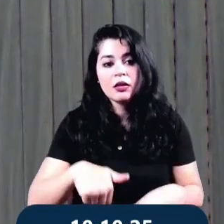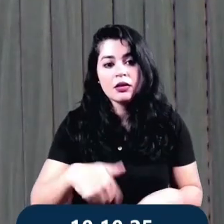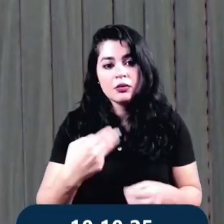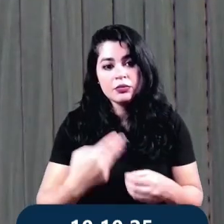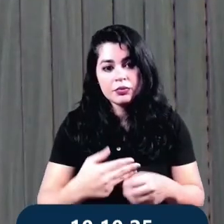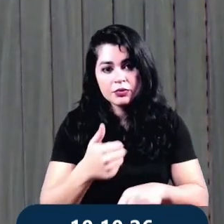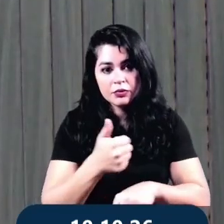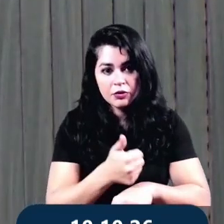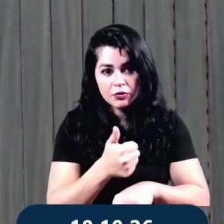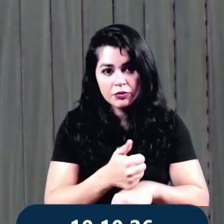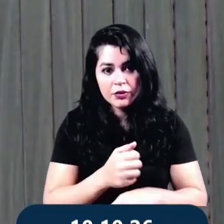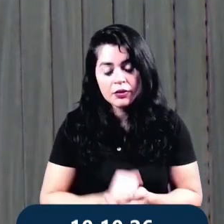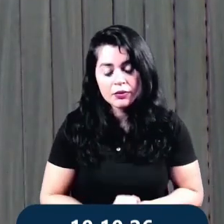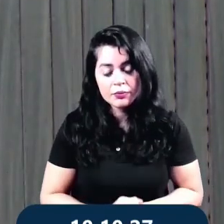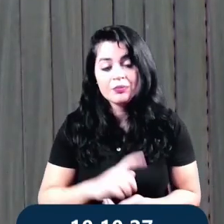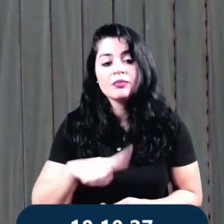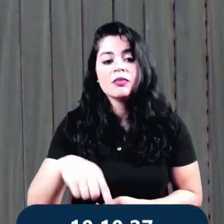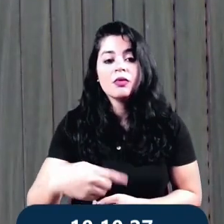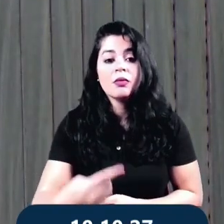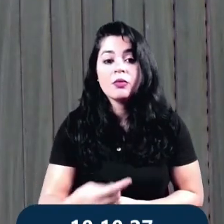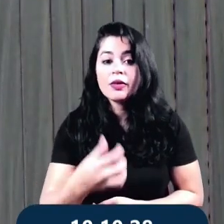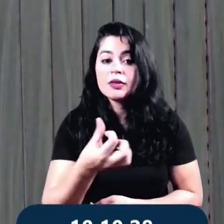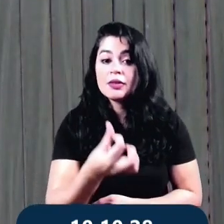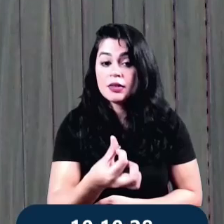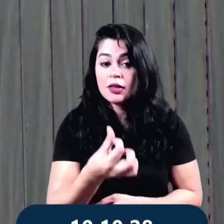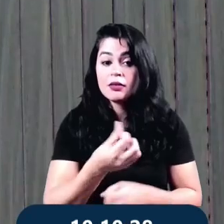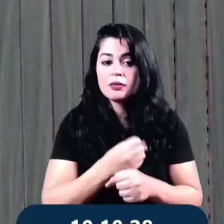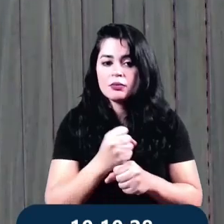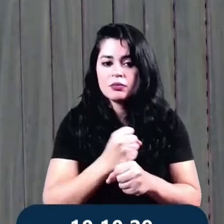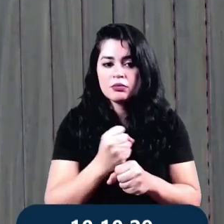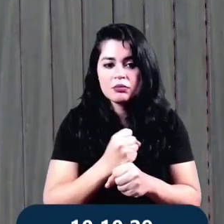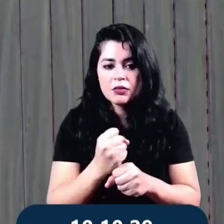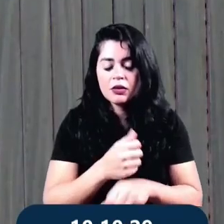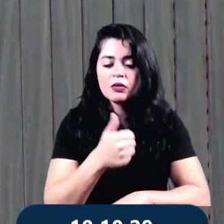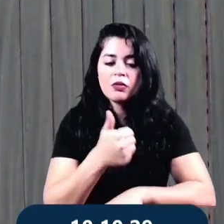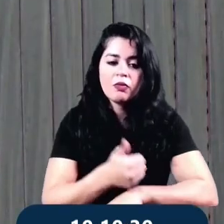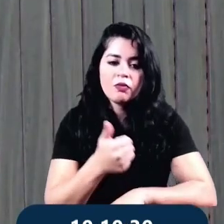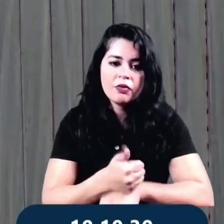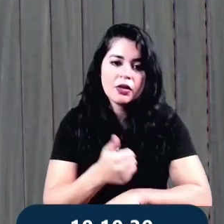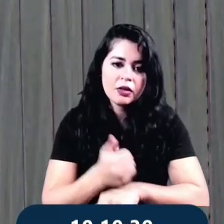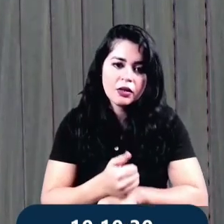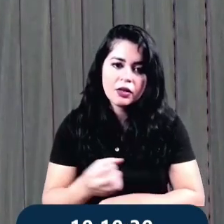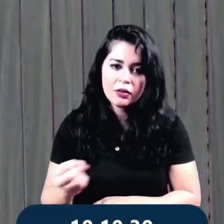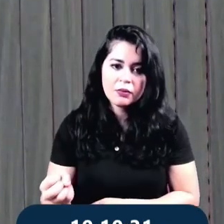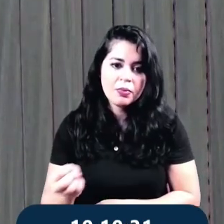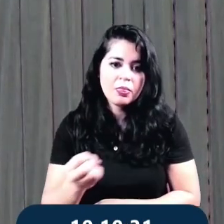sem Franca ter recebido nenhuma nova viatura do SAMU.